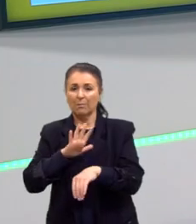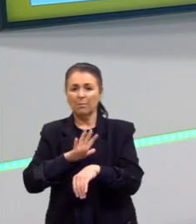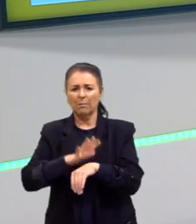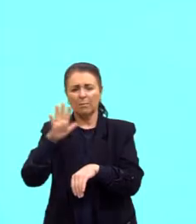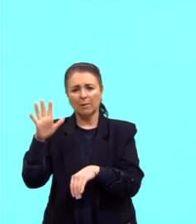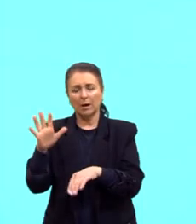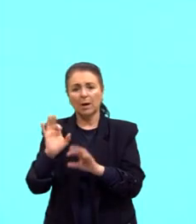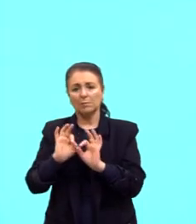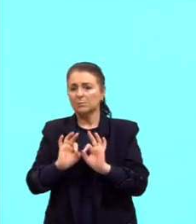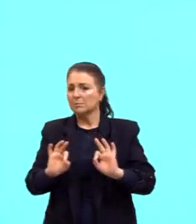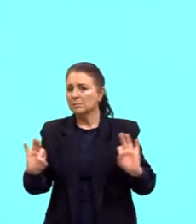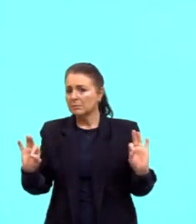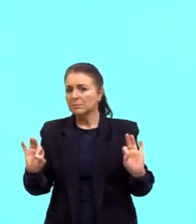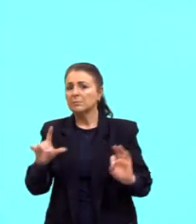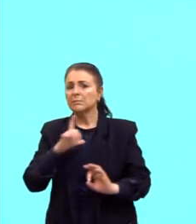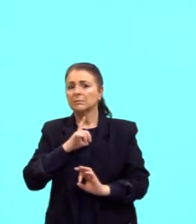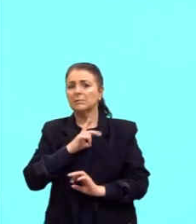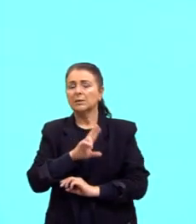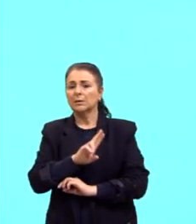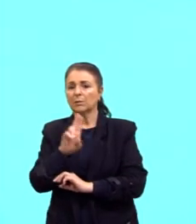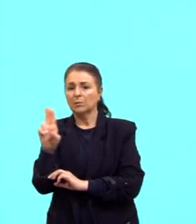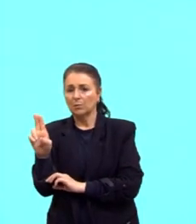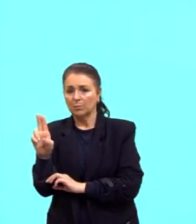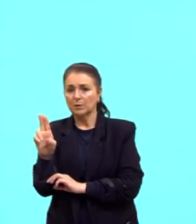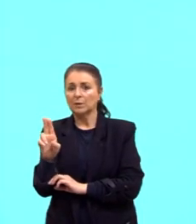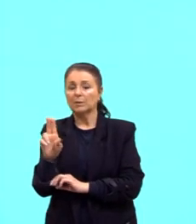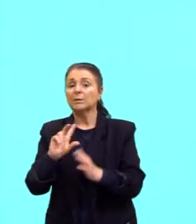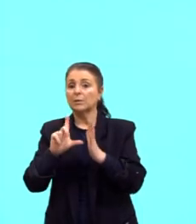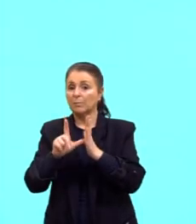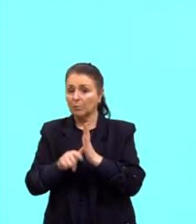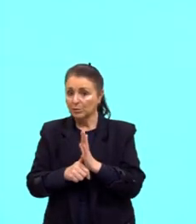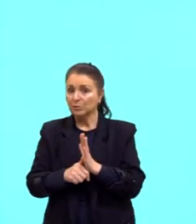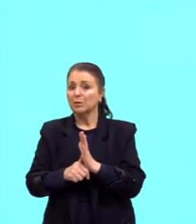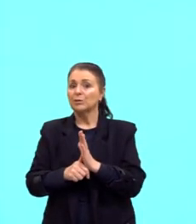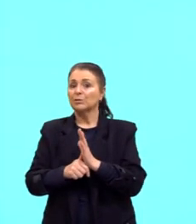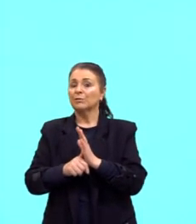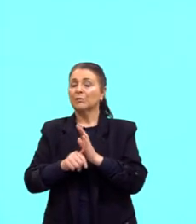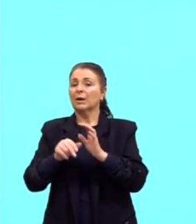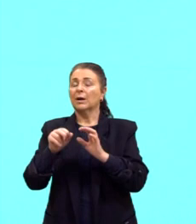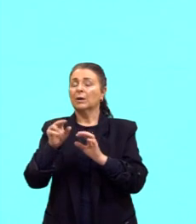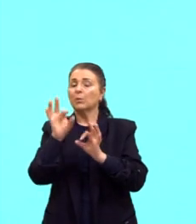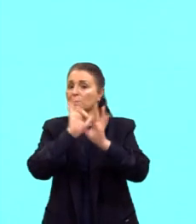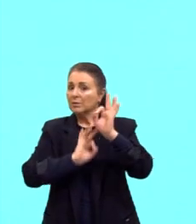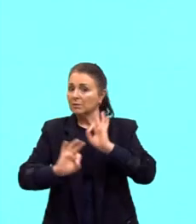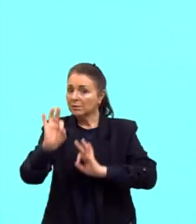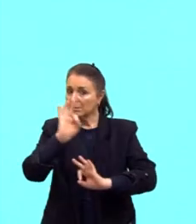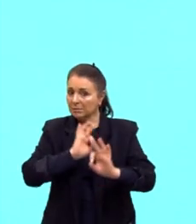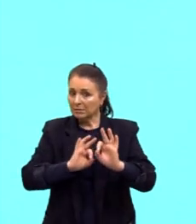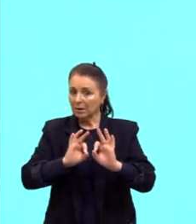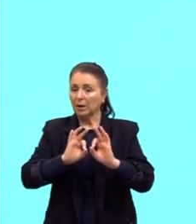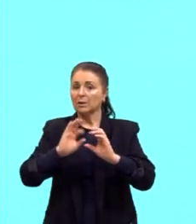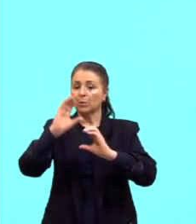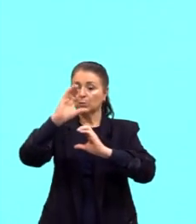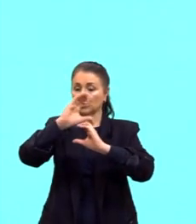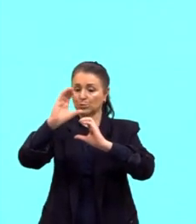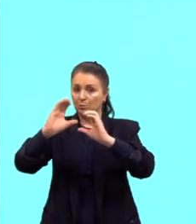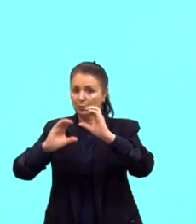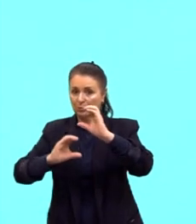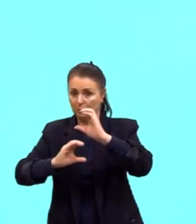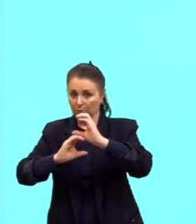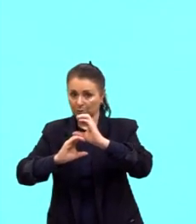Elas têm nomes já mas a gente consegue construir A nomenclatura depois com quando a gente fala de nomenclatura de compostos tá